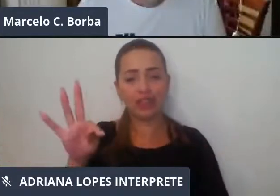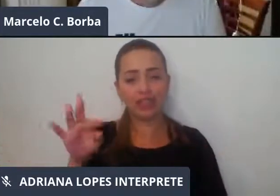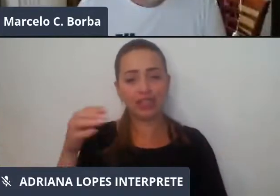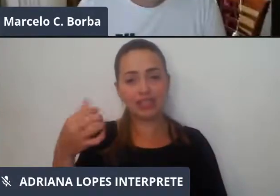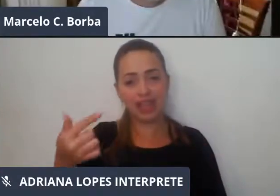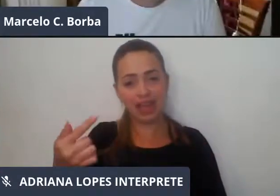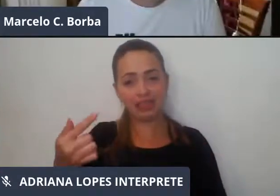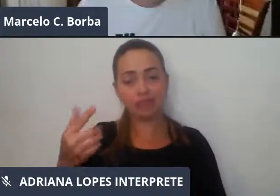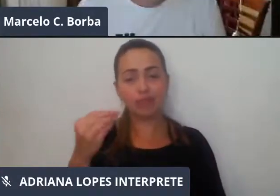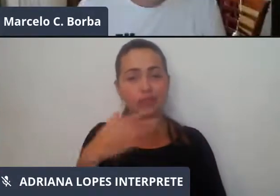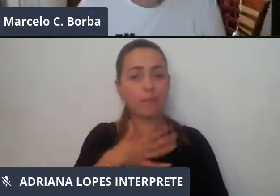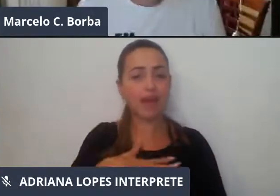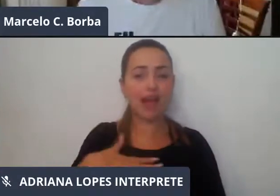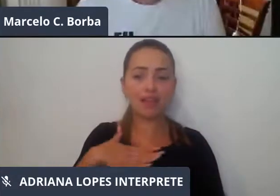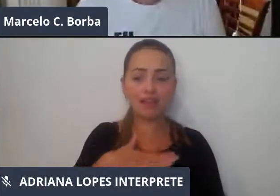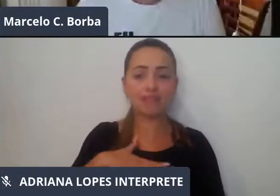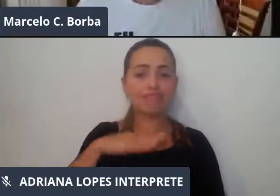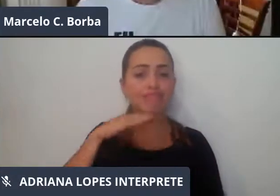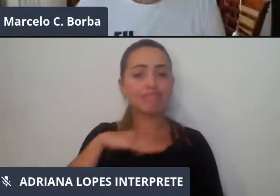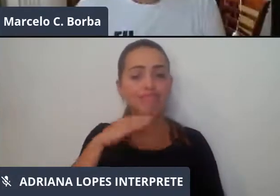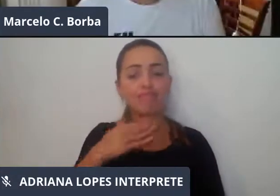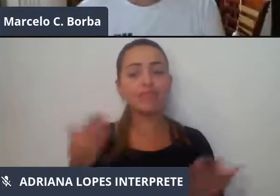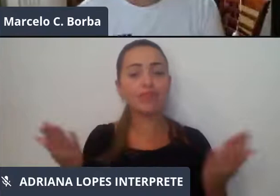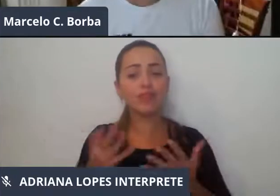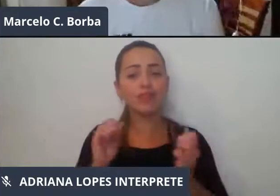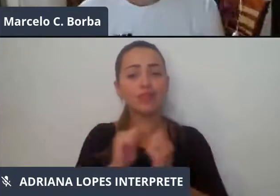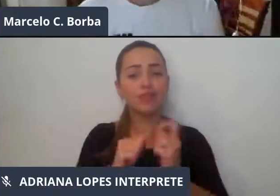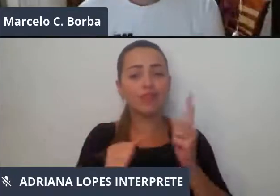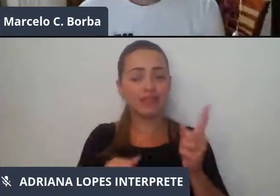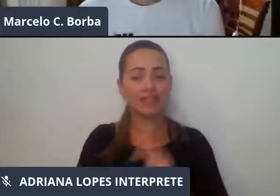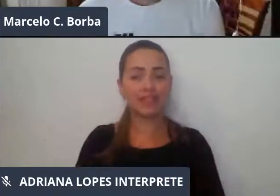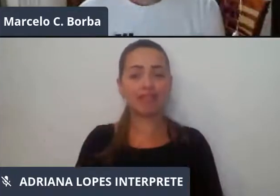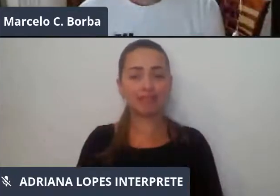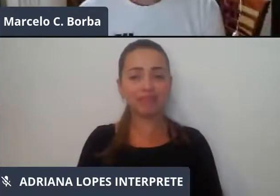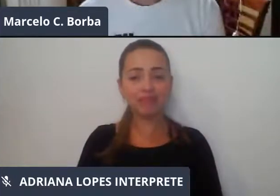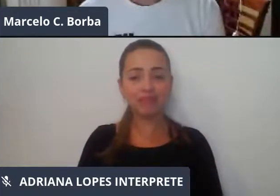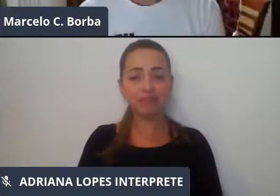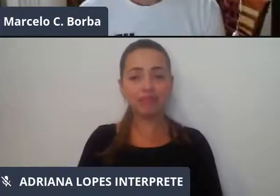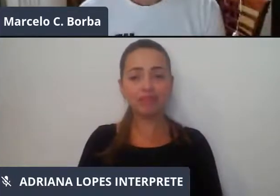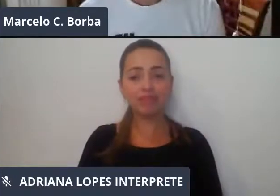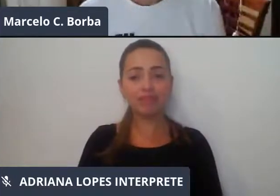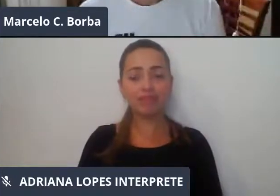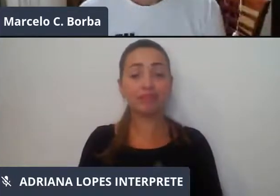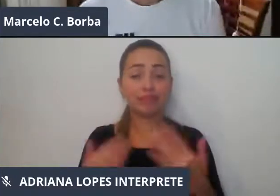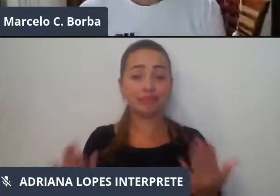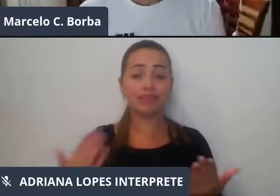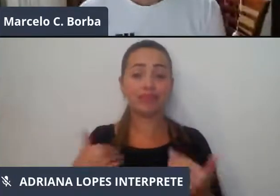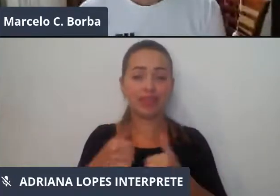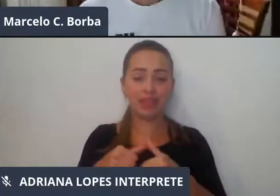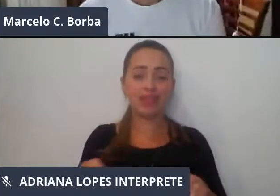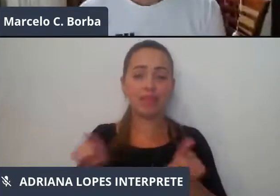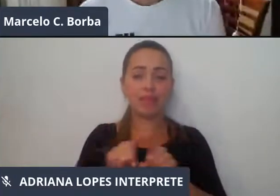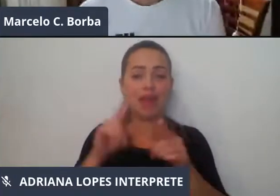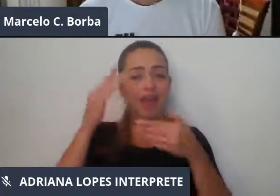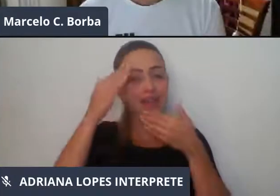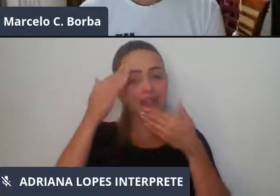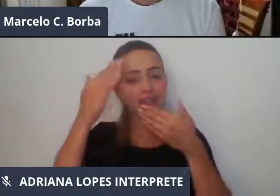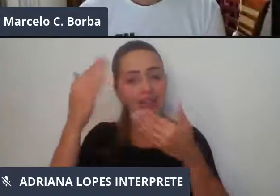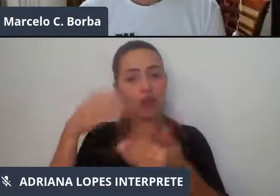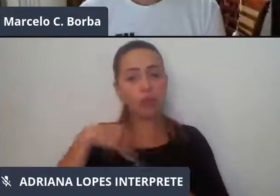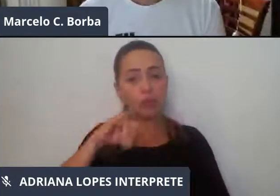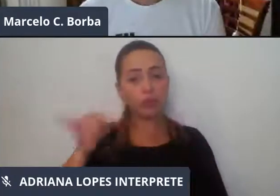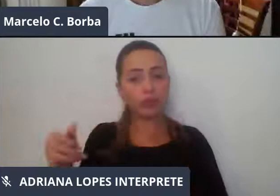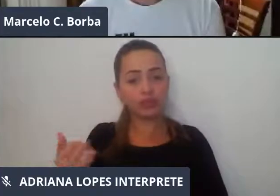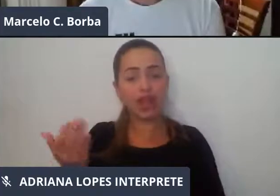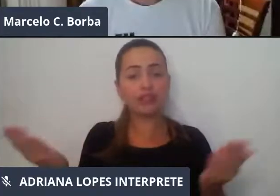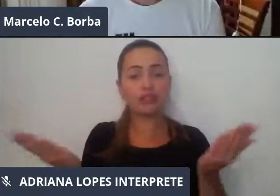prazer, Alessandro, esse bate-bola aqui com você. Bom, eu também tenho que agradecer muito a oportunidade, né,